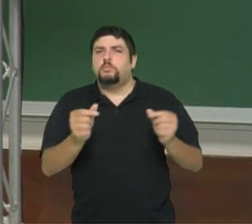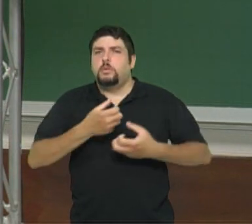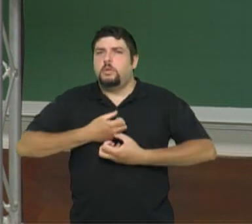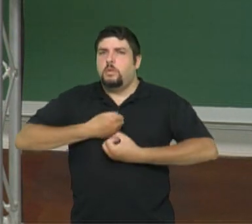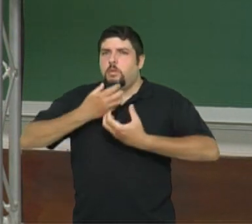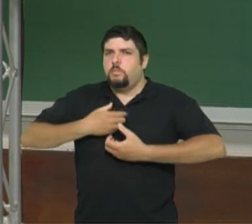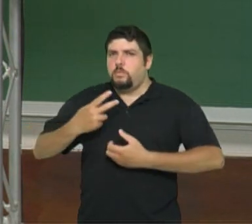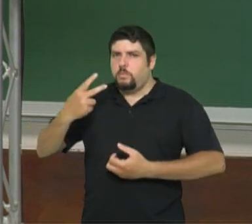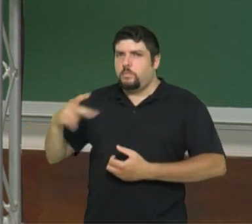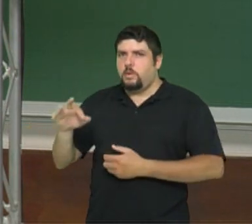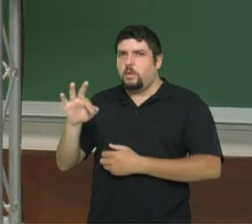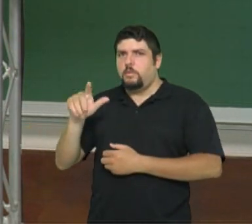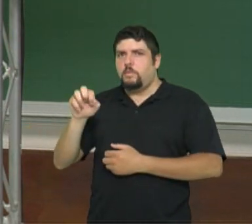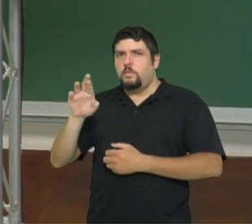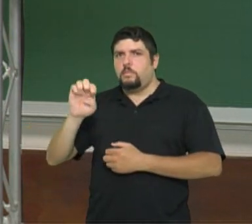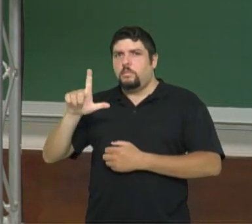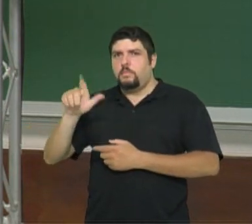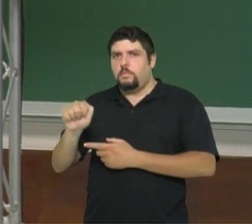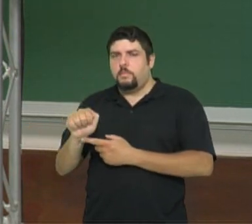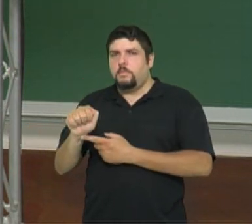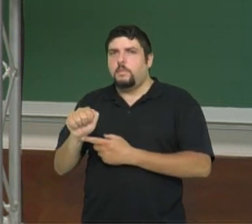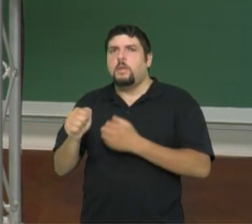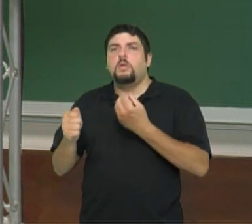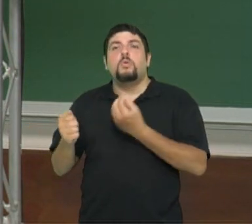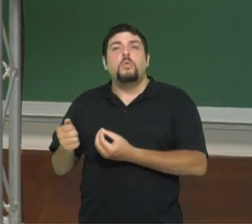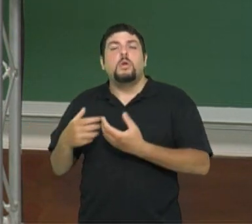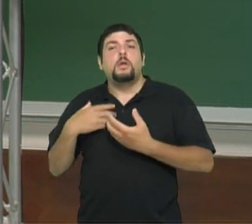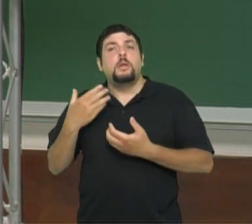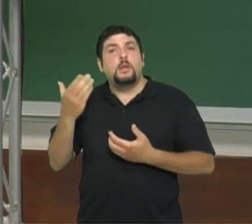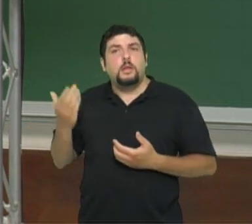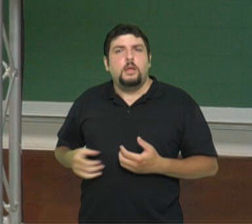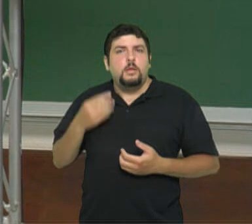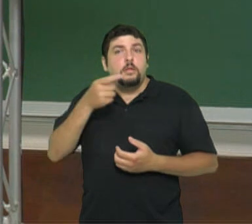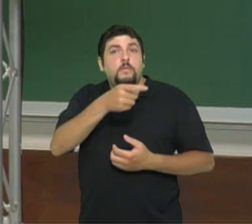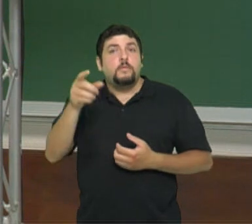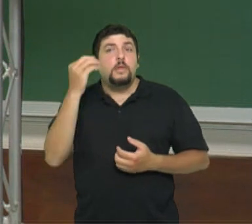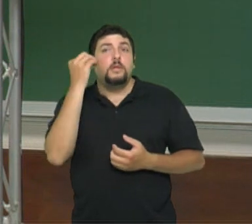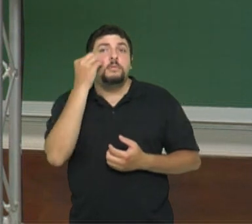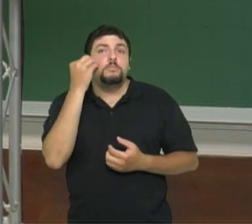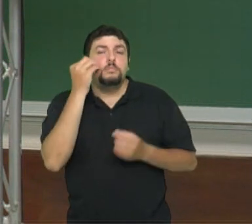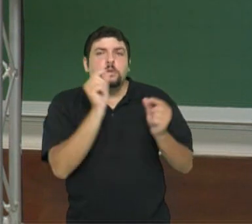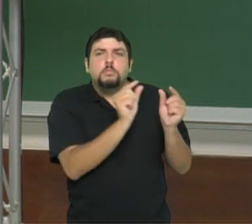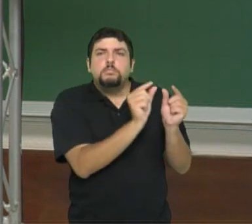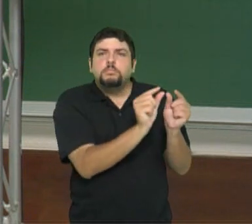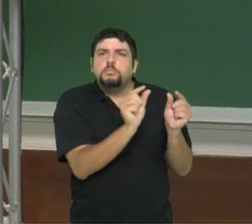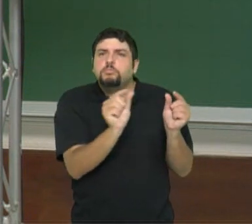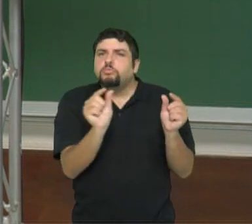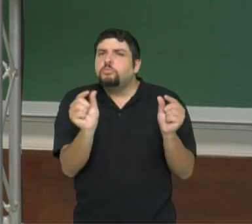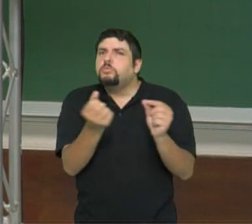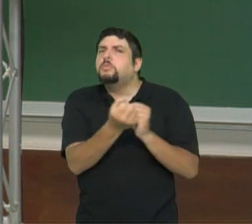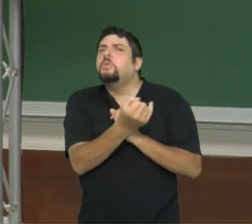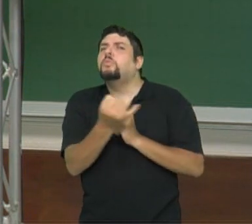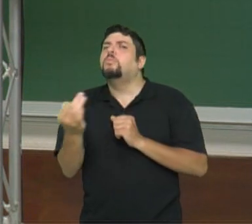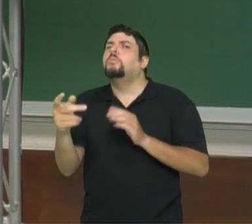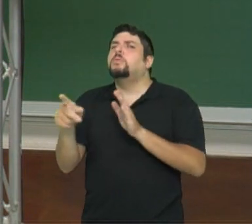Bela Espanca, e eu pedi para que vocês pelo menos tentassem fazer a contagem das sílabas literárias. Vamos lá, então?